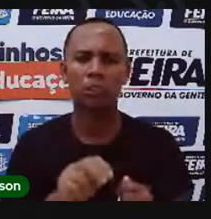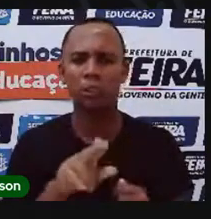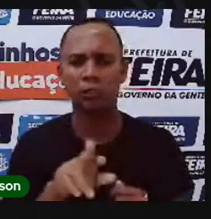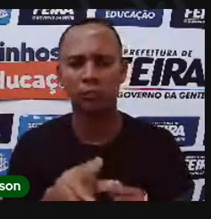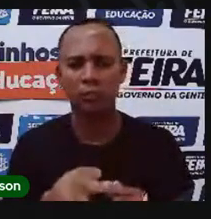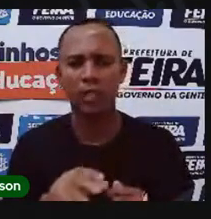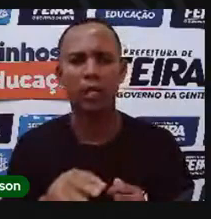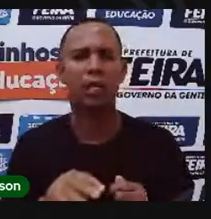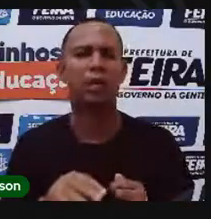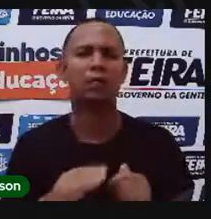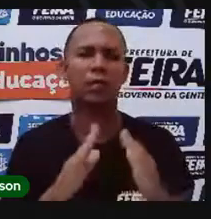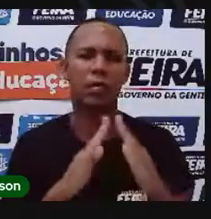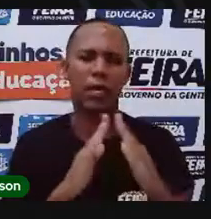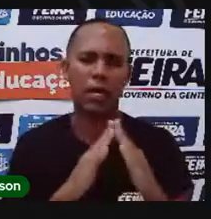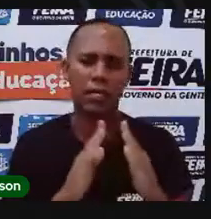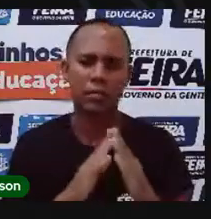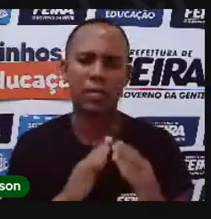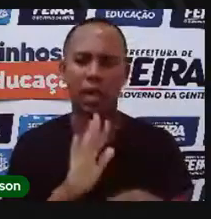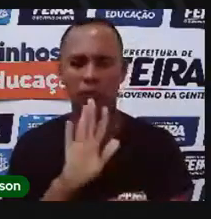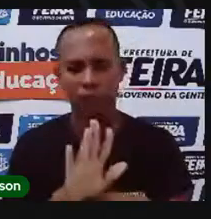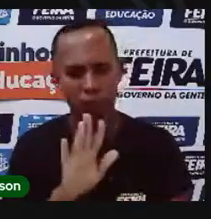que também é na mesma série que eu,